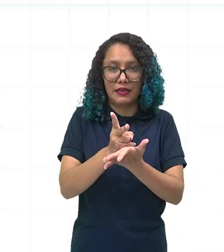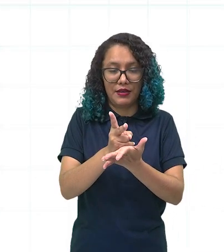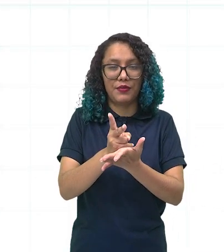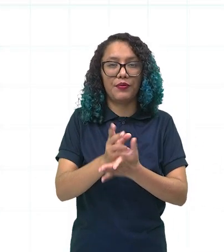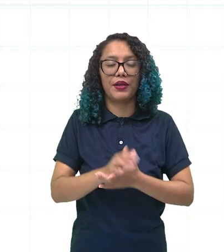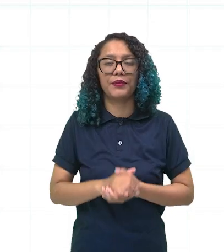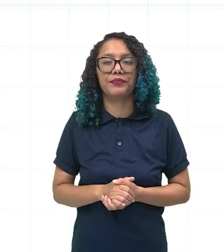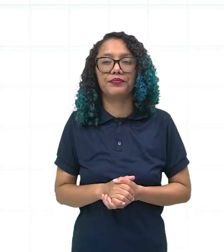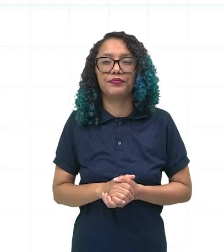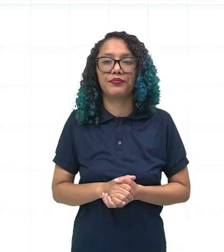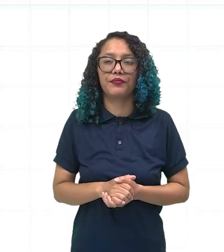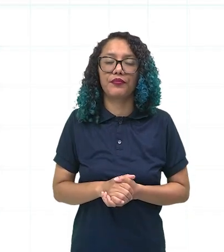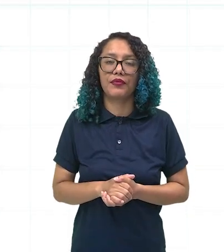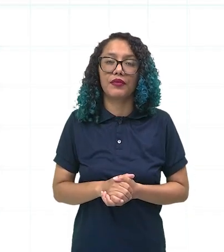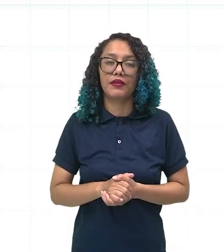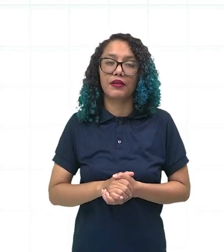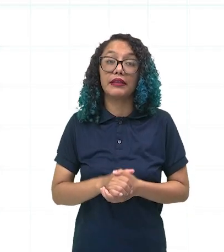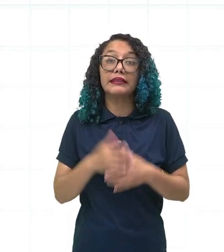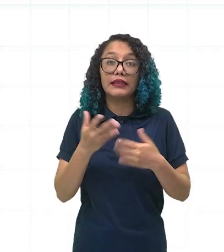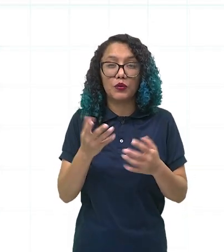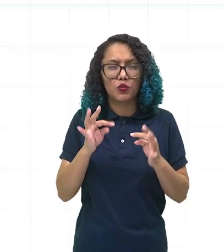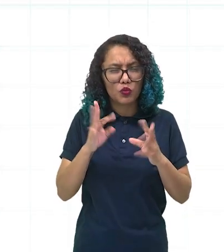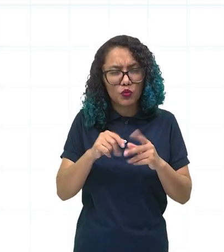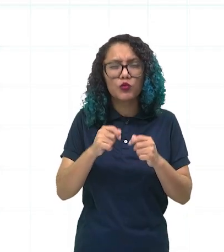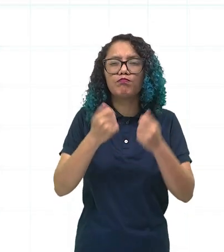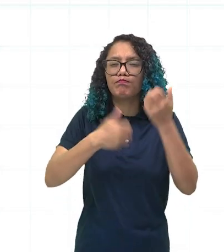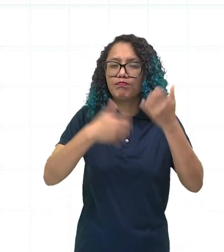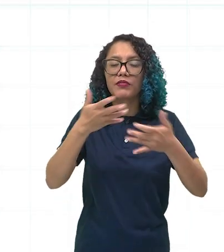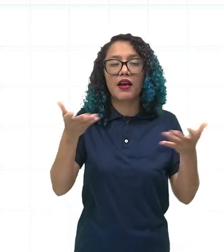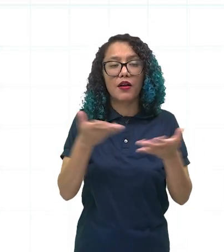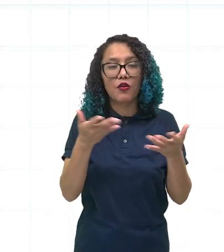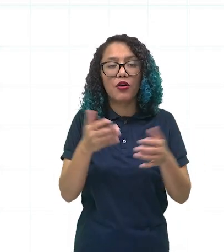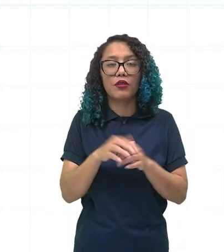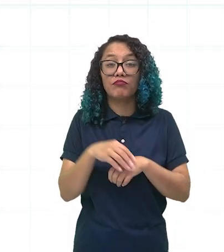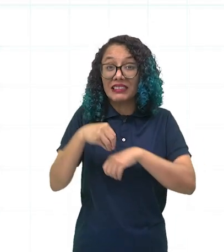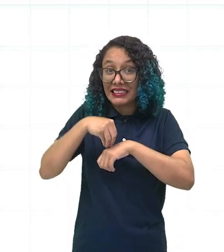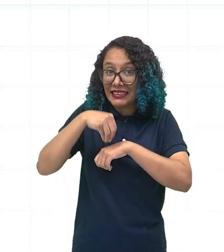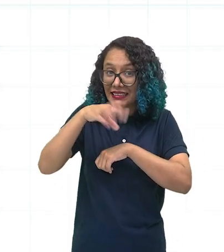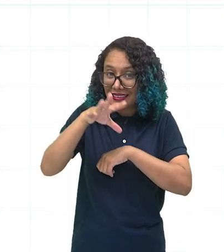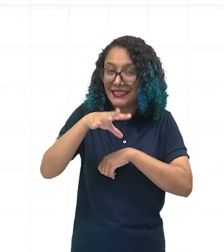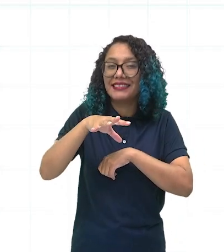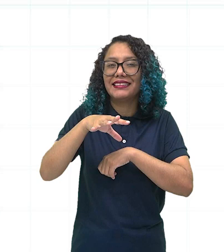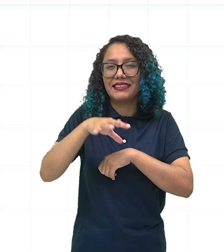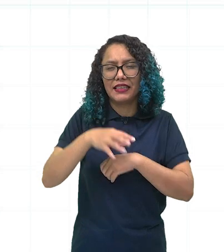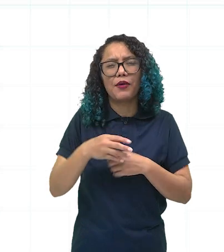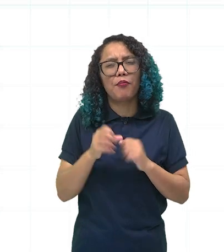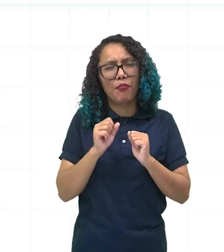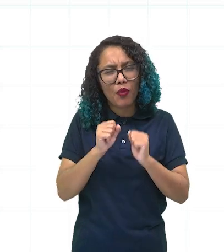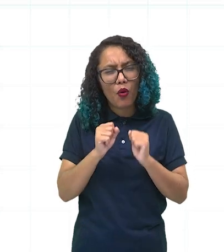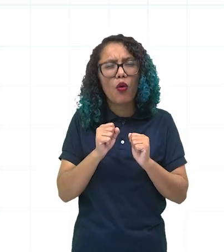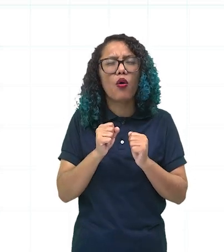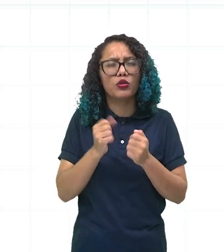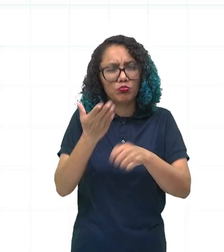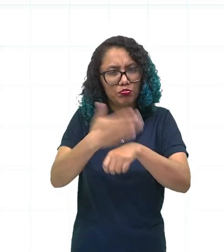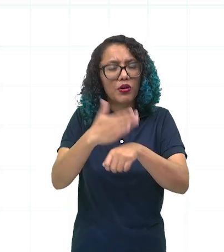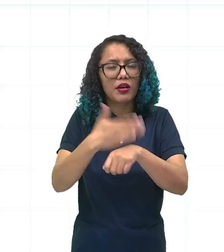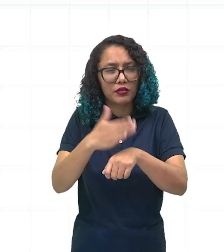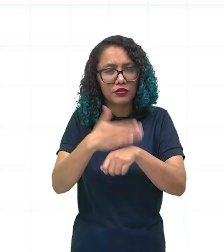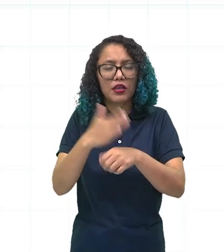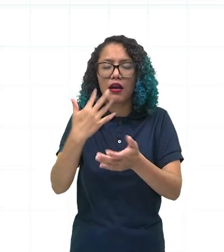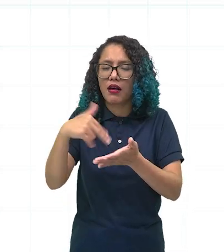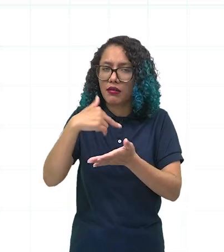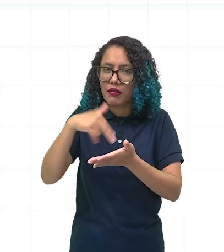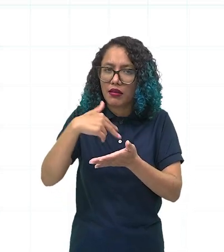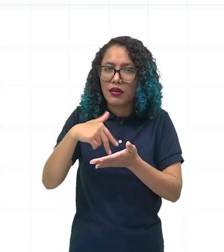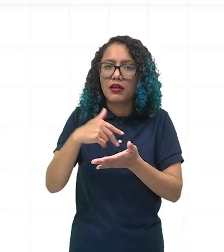do que nós falamos, eu deixo para vocês essa dica, né? Vão atrás do bolero também, não se